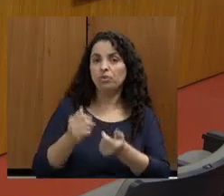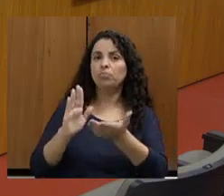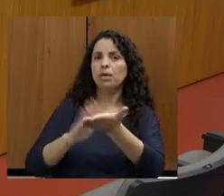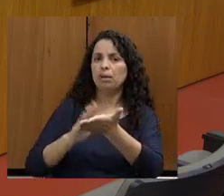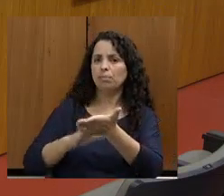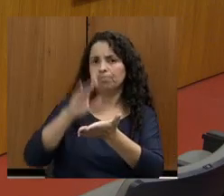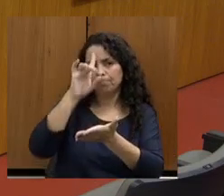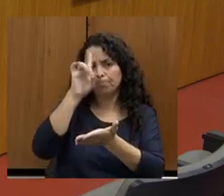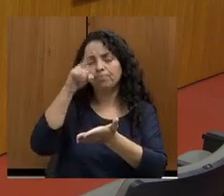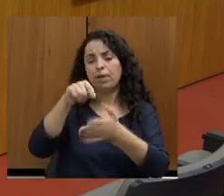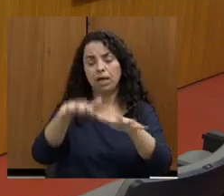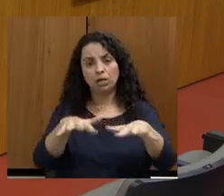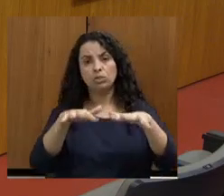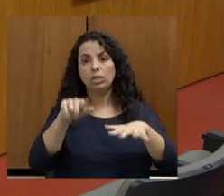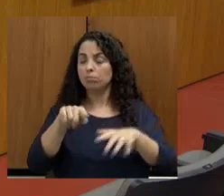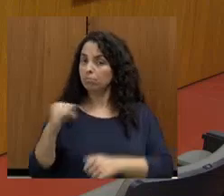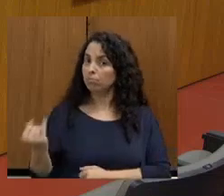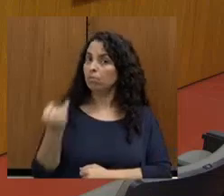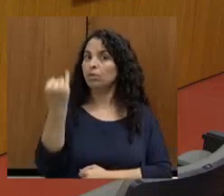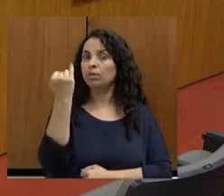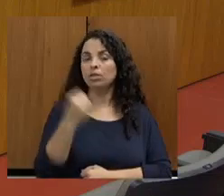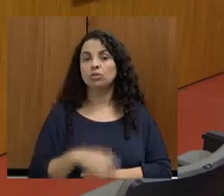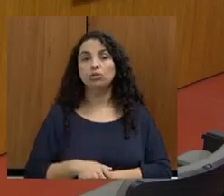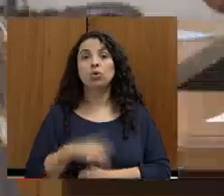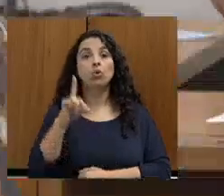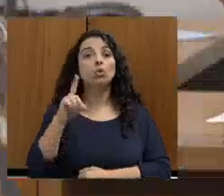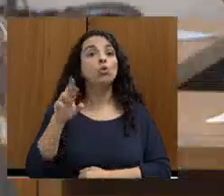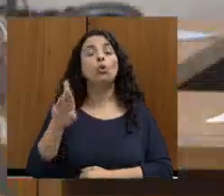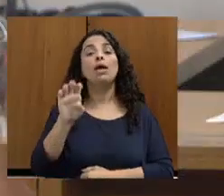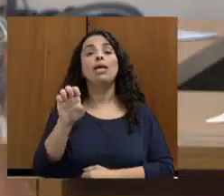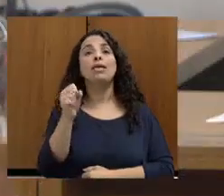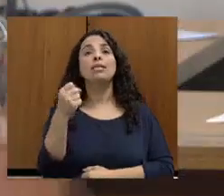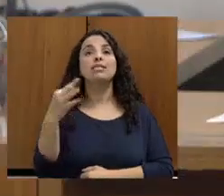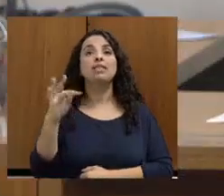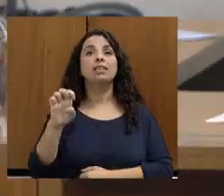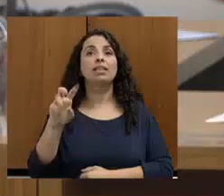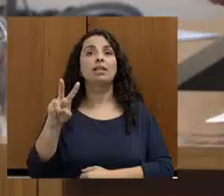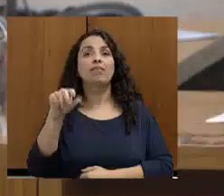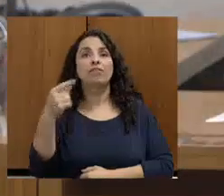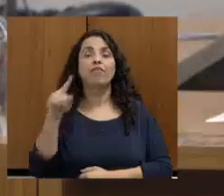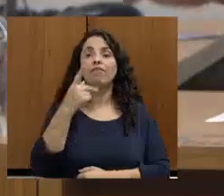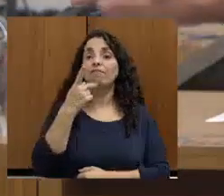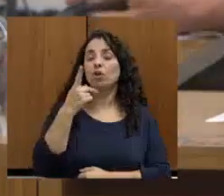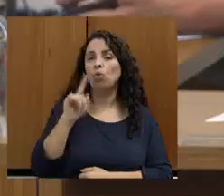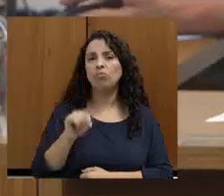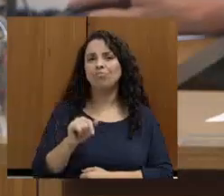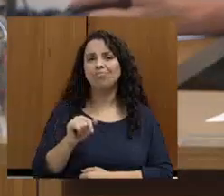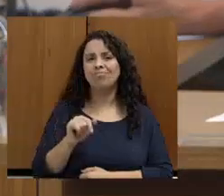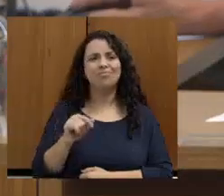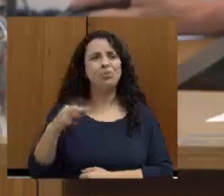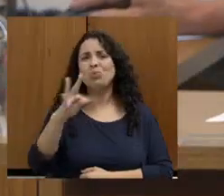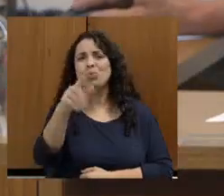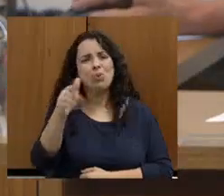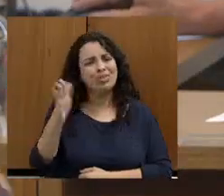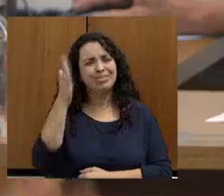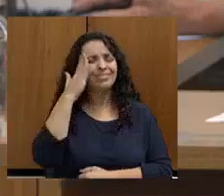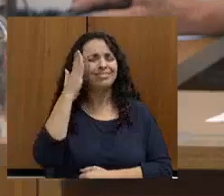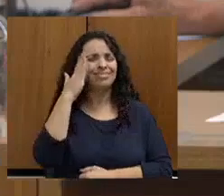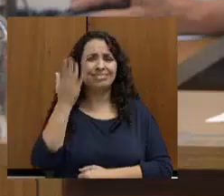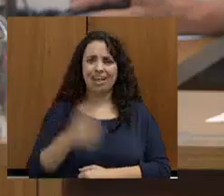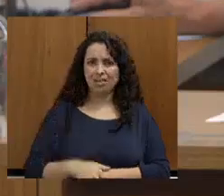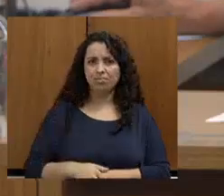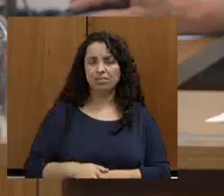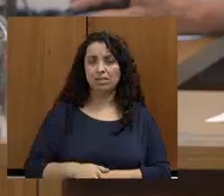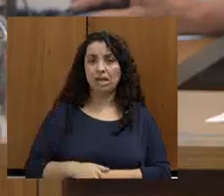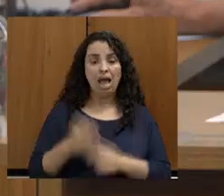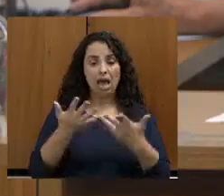é muito importante. O que o doutor Estevam falou não é surpresa para ninguém. Nós sabemos que a educação